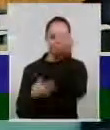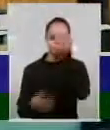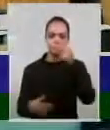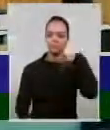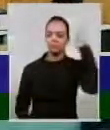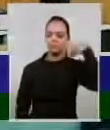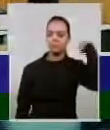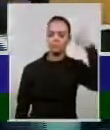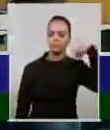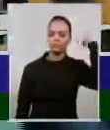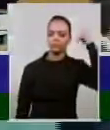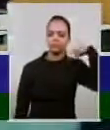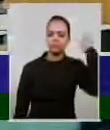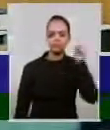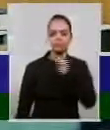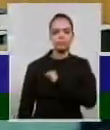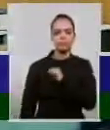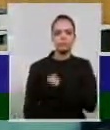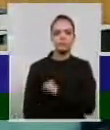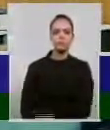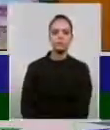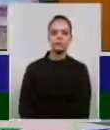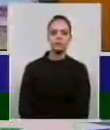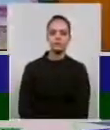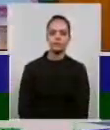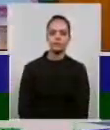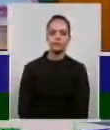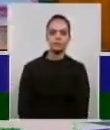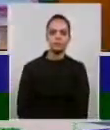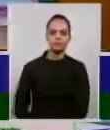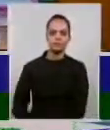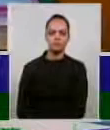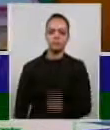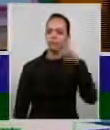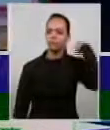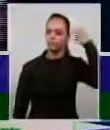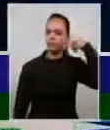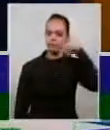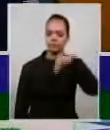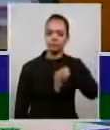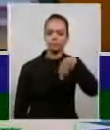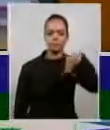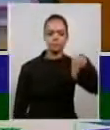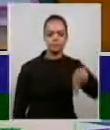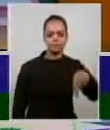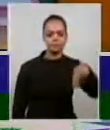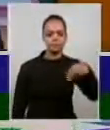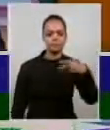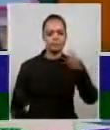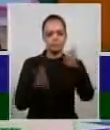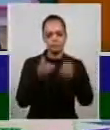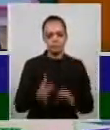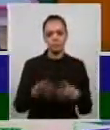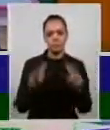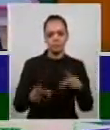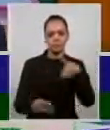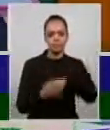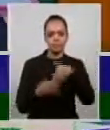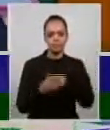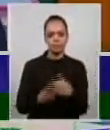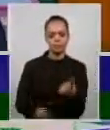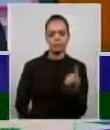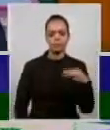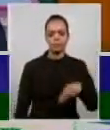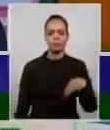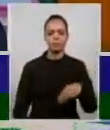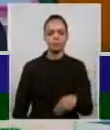Obrigado, vereador Silésio Miranda. Vereador Norberto Nunes, com a justificativa do seu voto, um minuto,